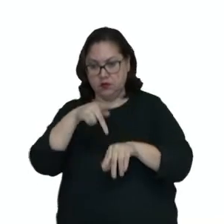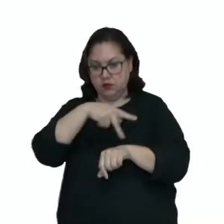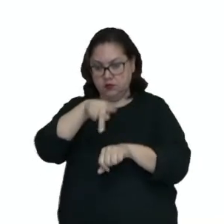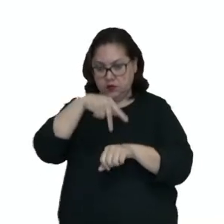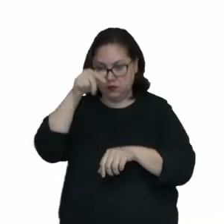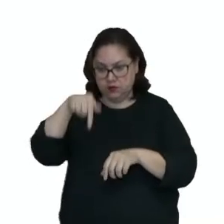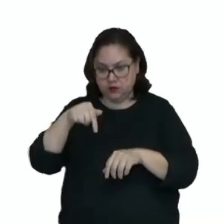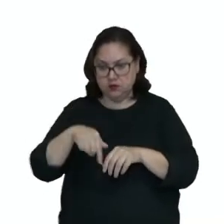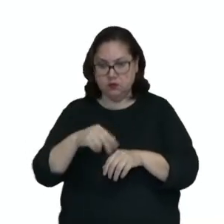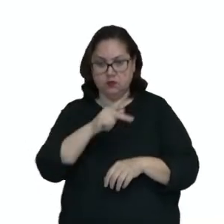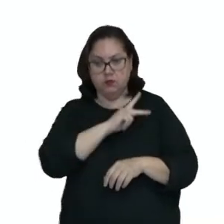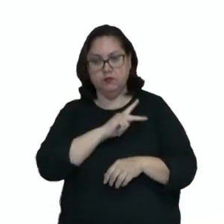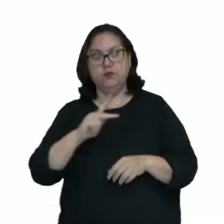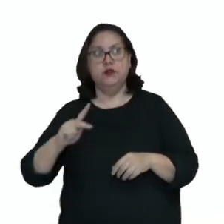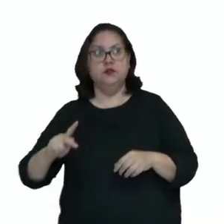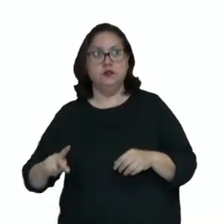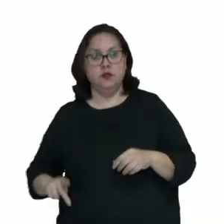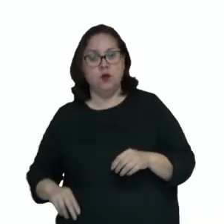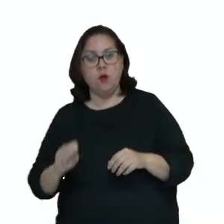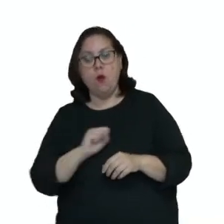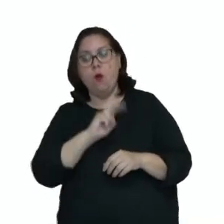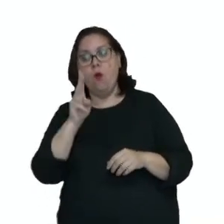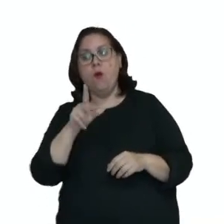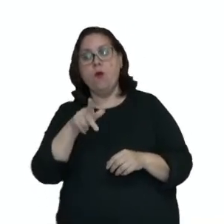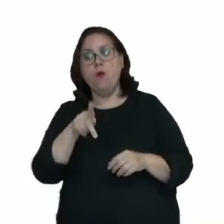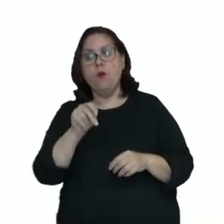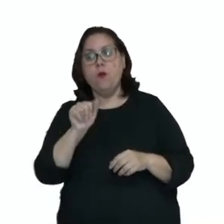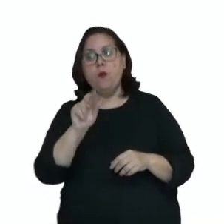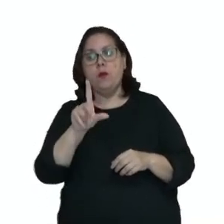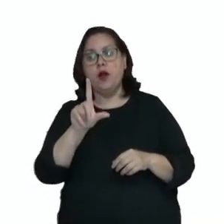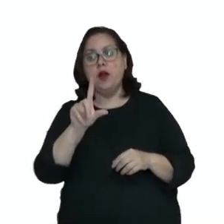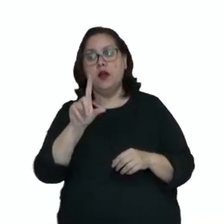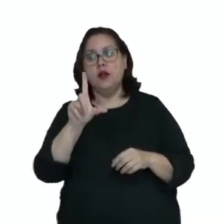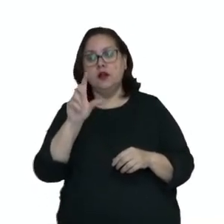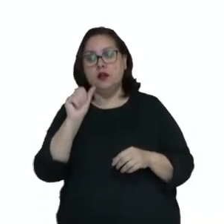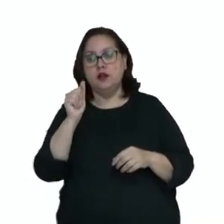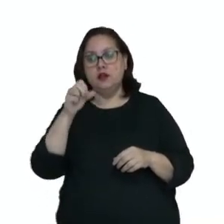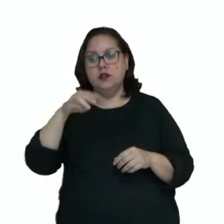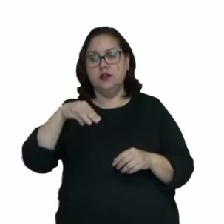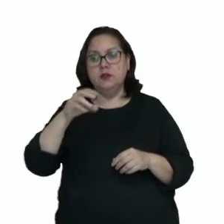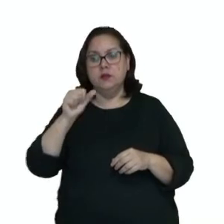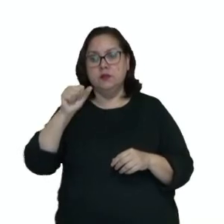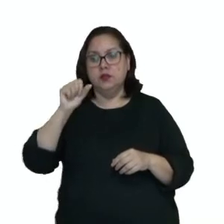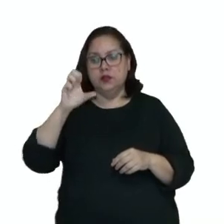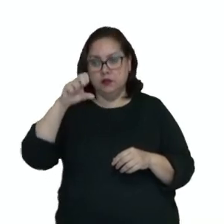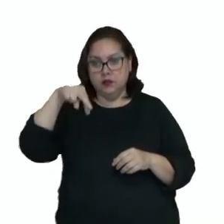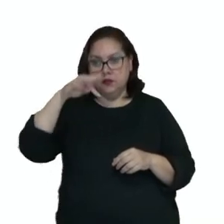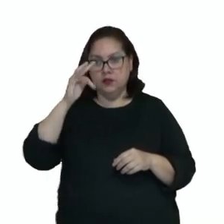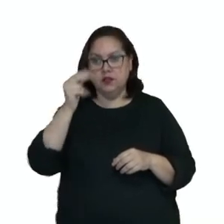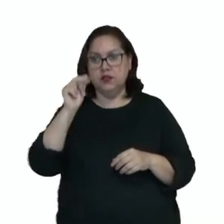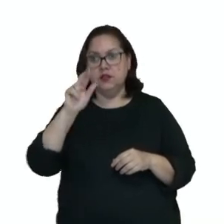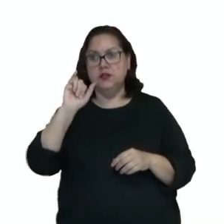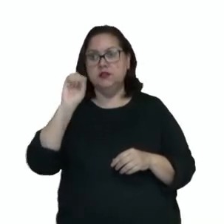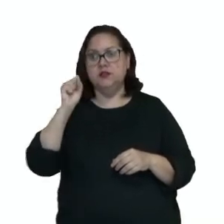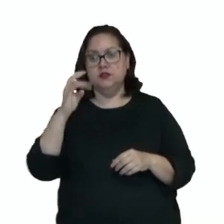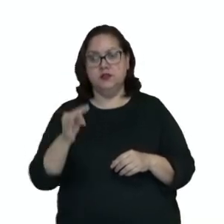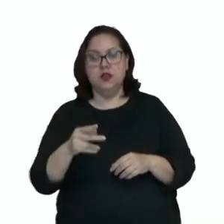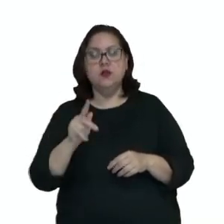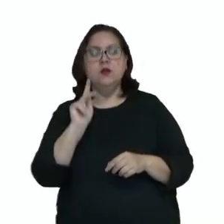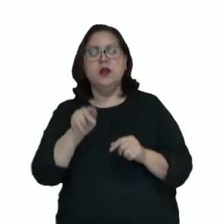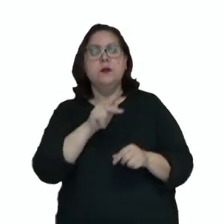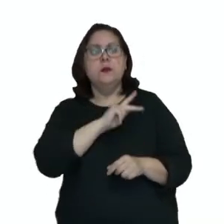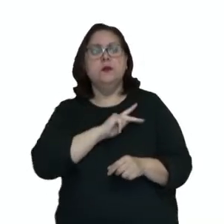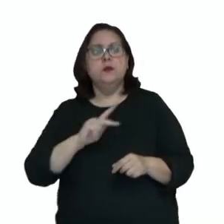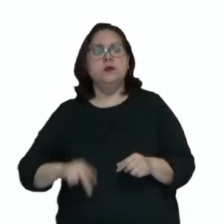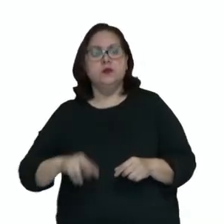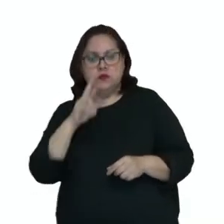ser presidencialistas ou parlamentaristas, né? Então, o que é o presidencialismo? O chefe do poder executivo